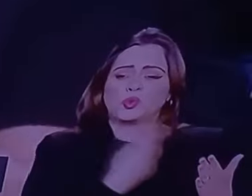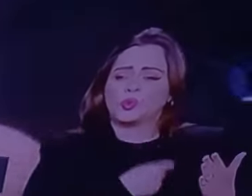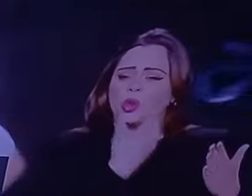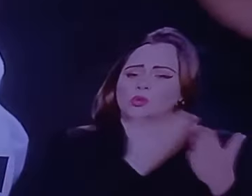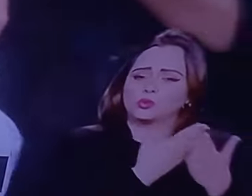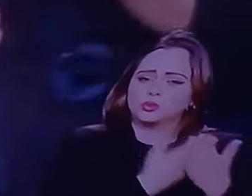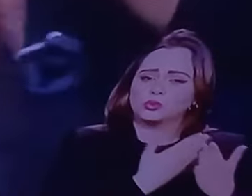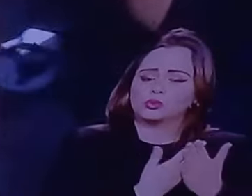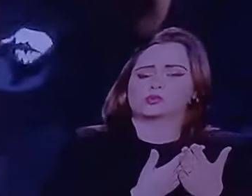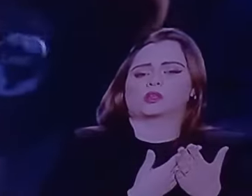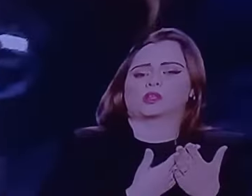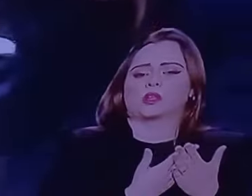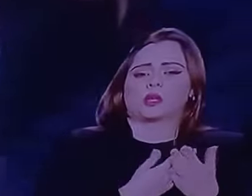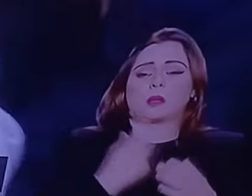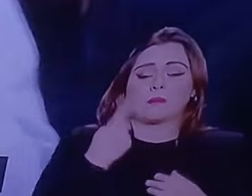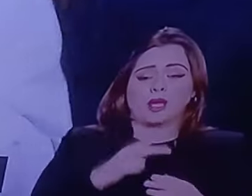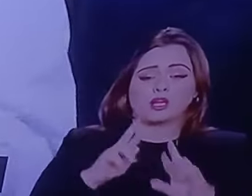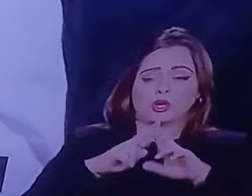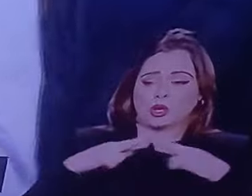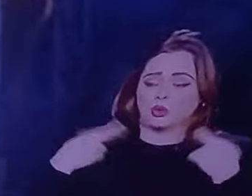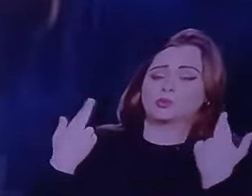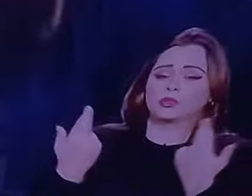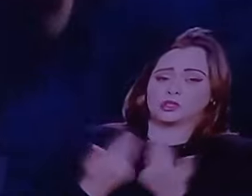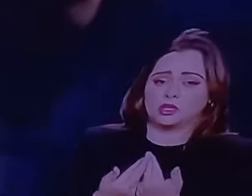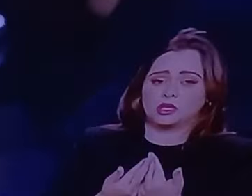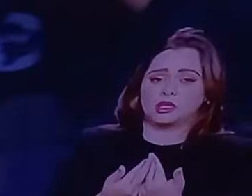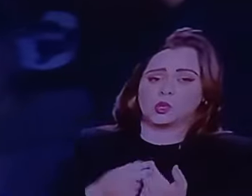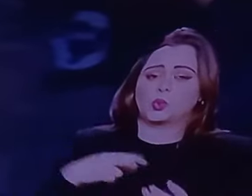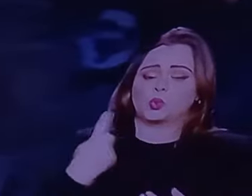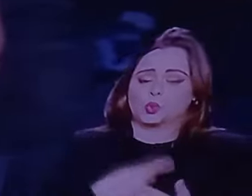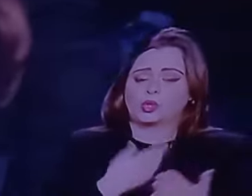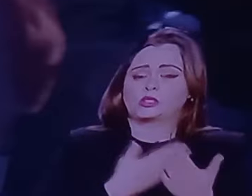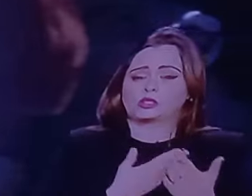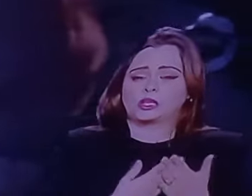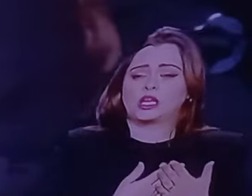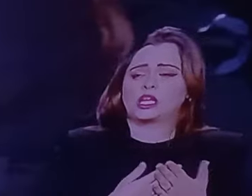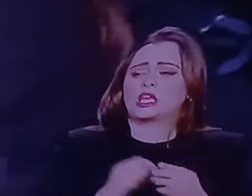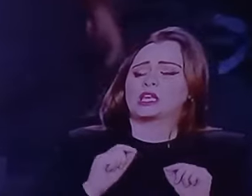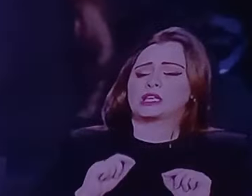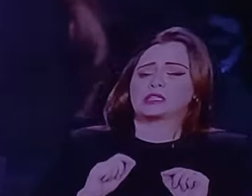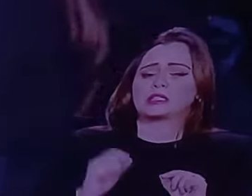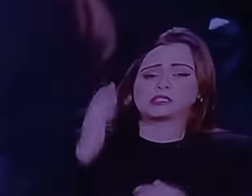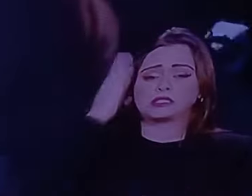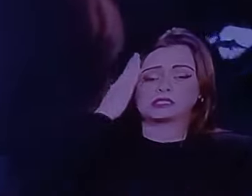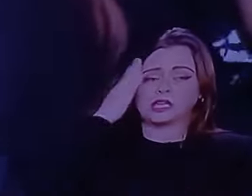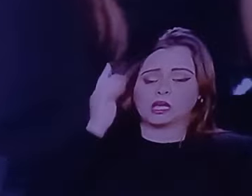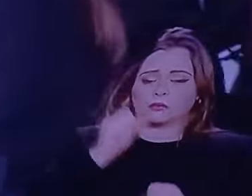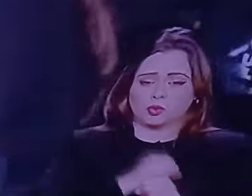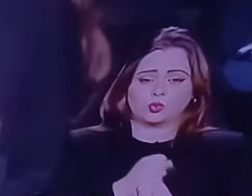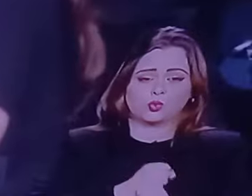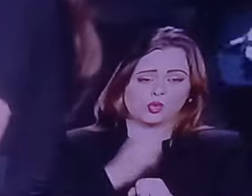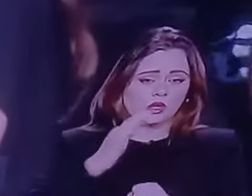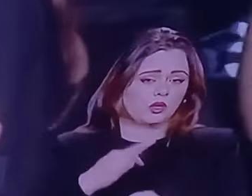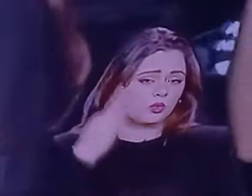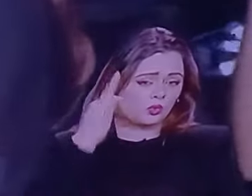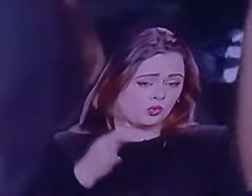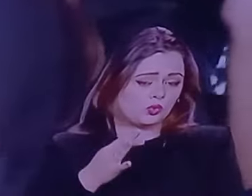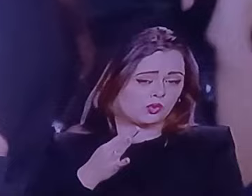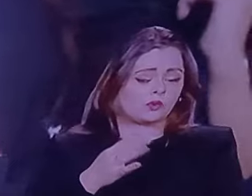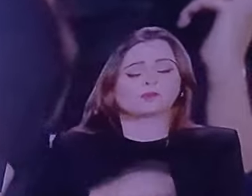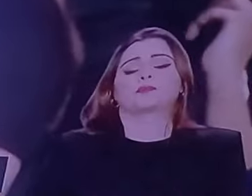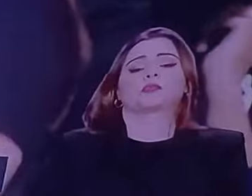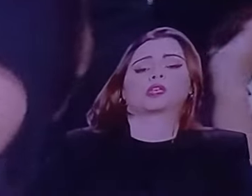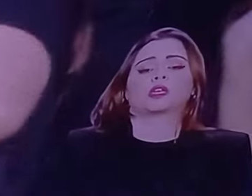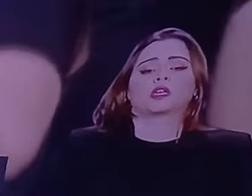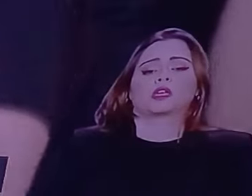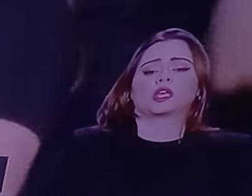estamos estudando, o Haddad estava na reunião, nós estamos estudando, quem sabe para o próximo ano, da mesma forma